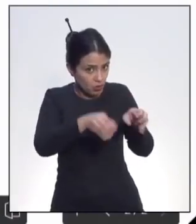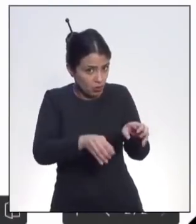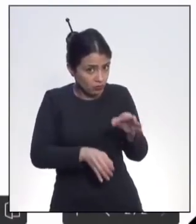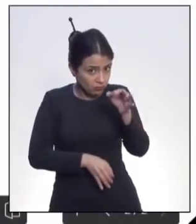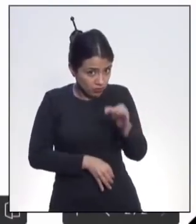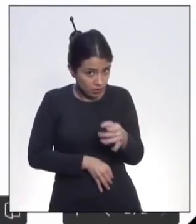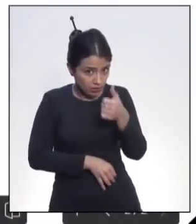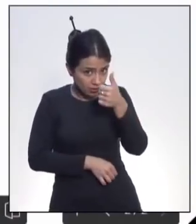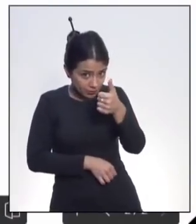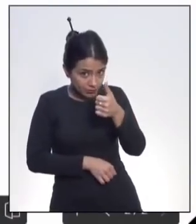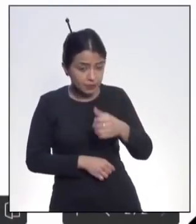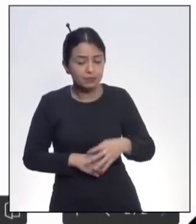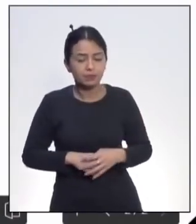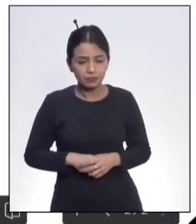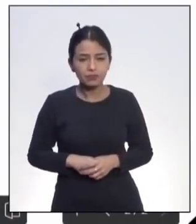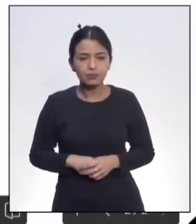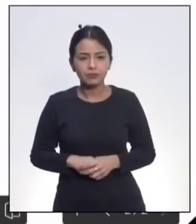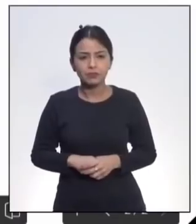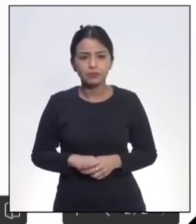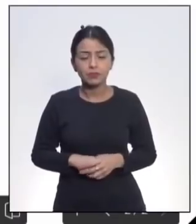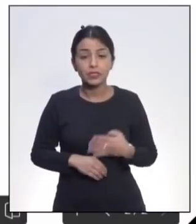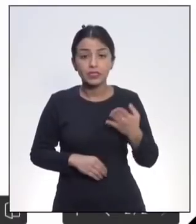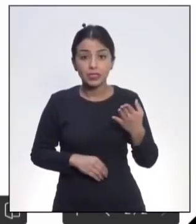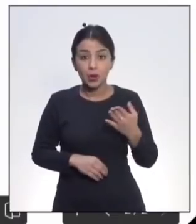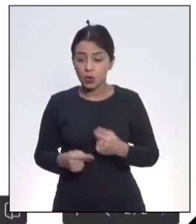como a gente tem